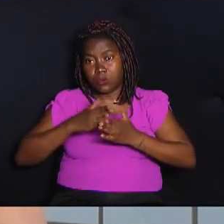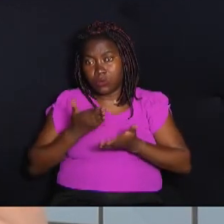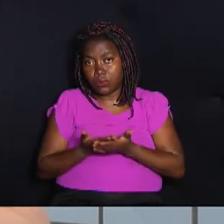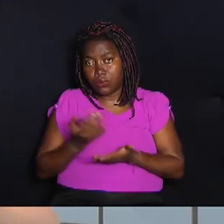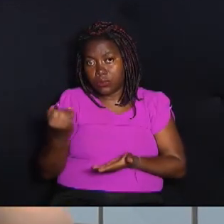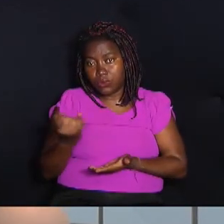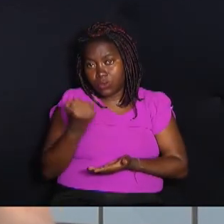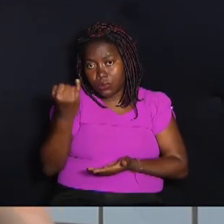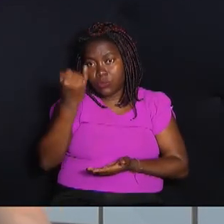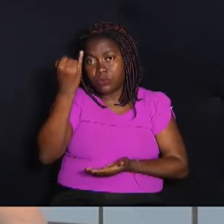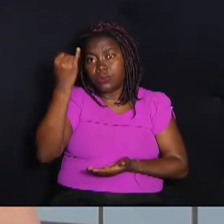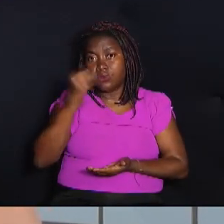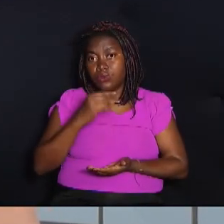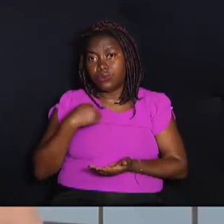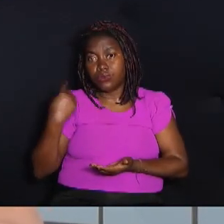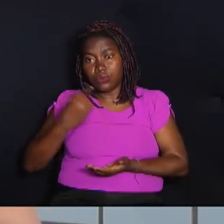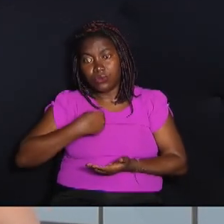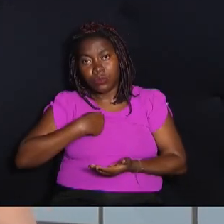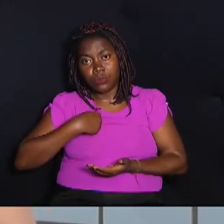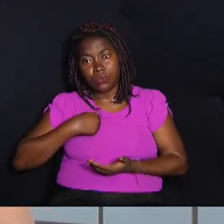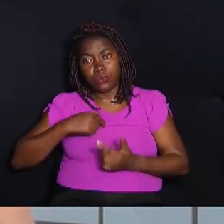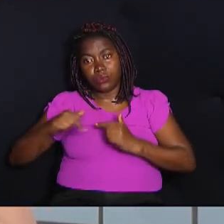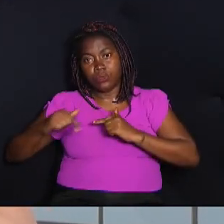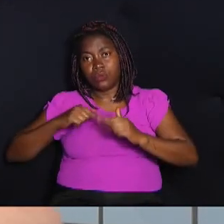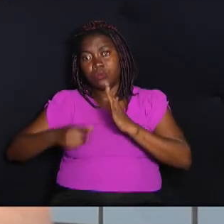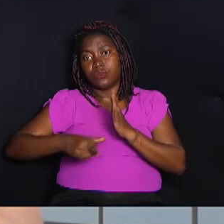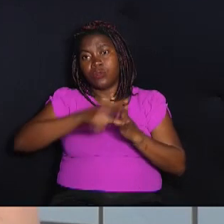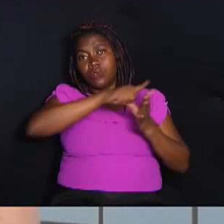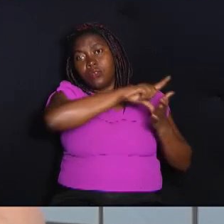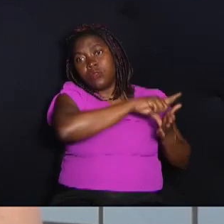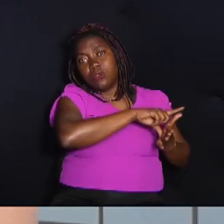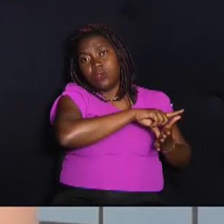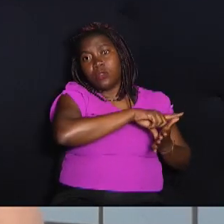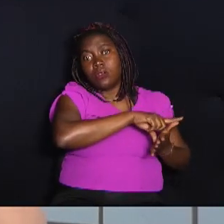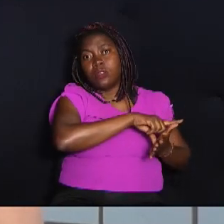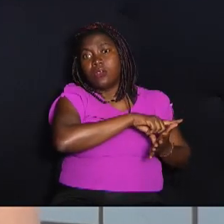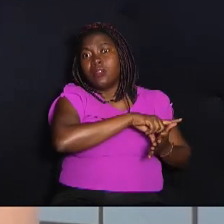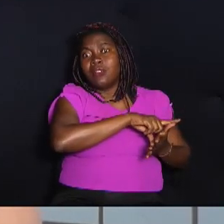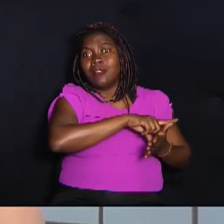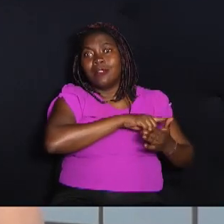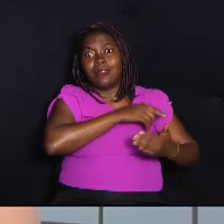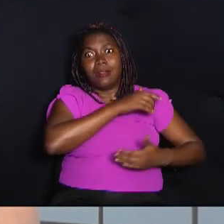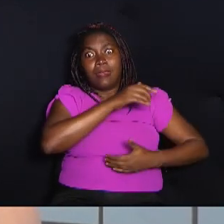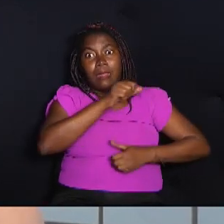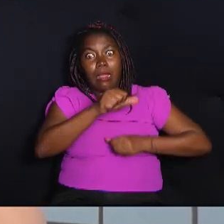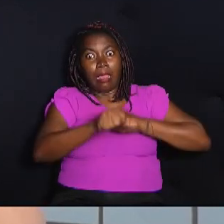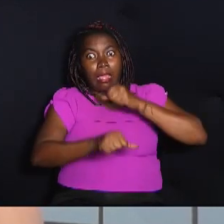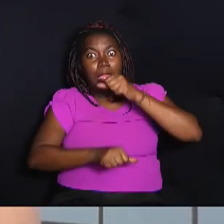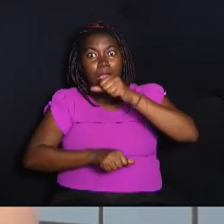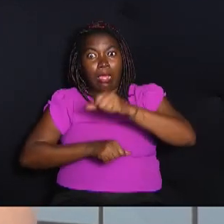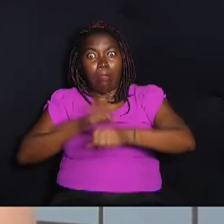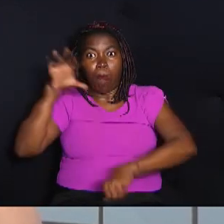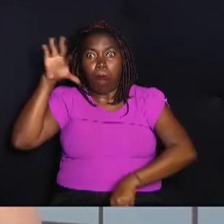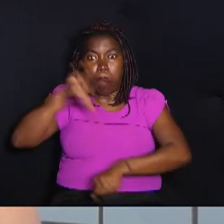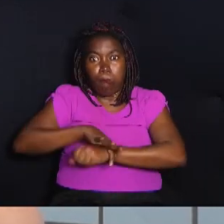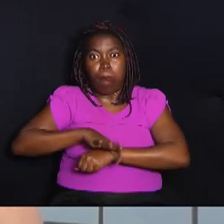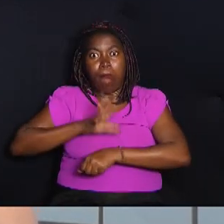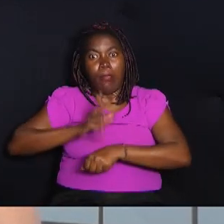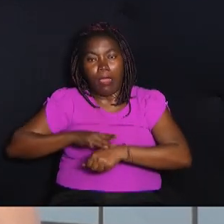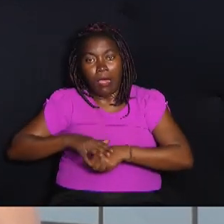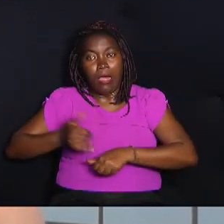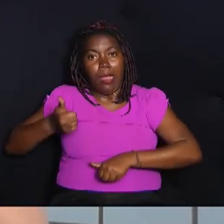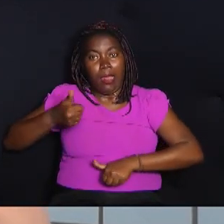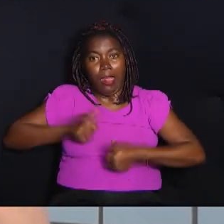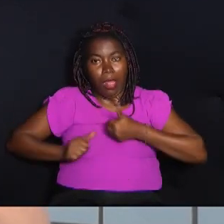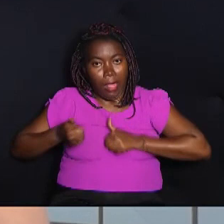fundamental importância para a gente trabalhar isso antes, né, da coisa virar uma doença, a ansiedade já está